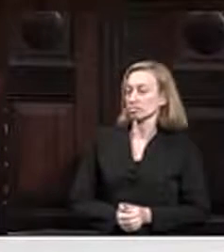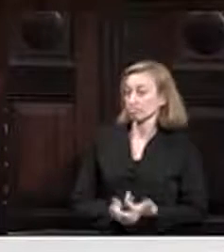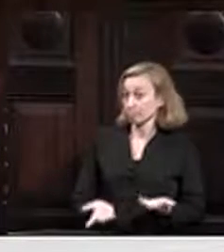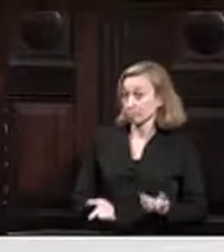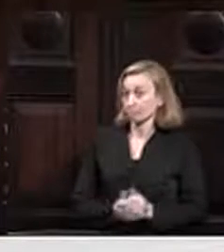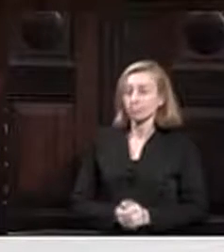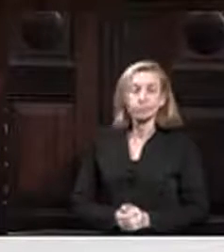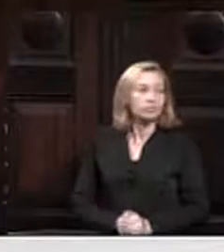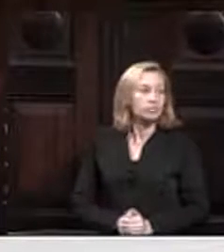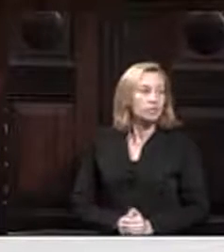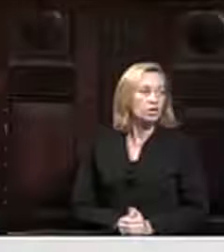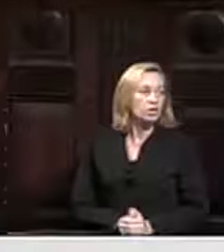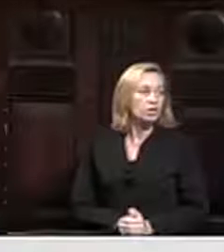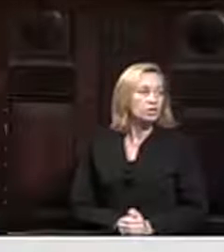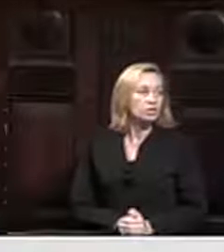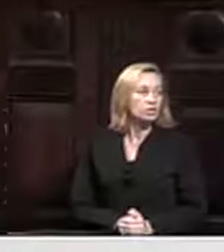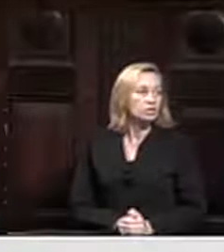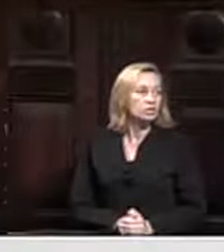Você está